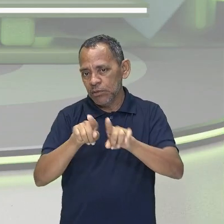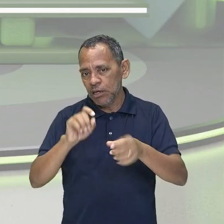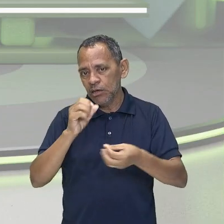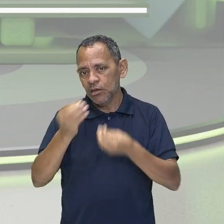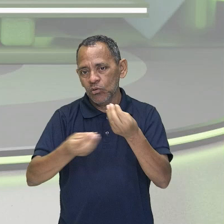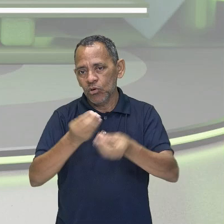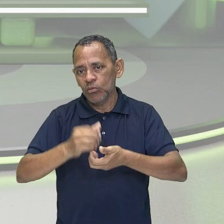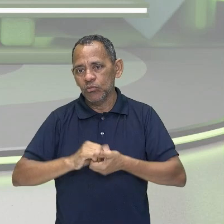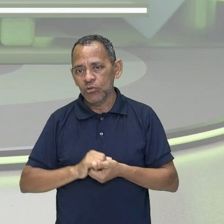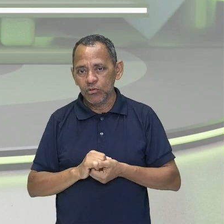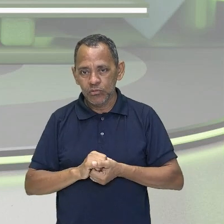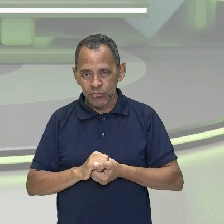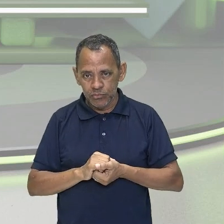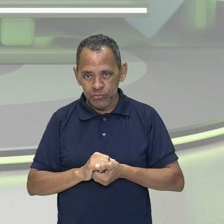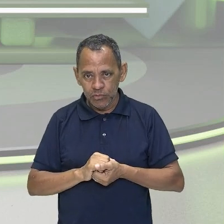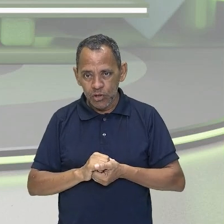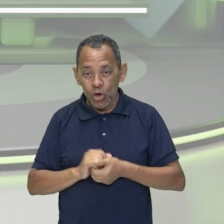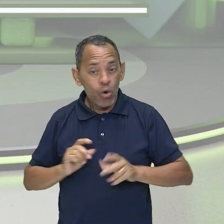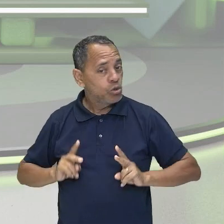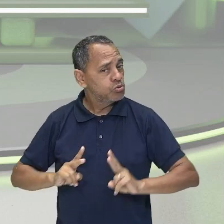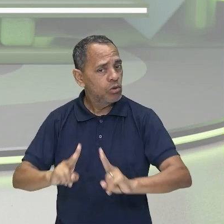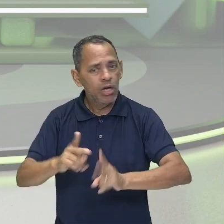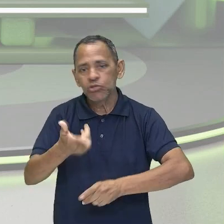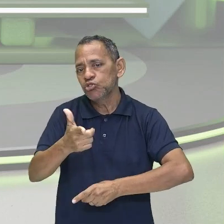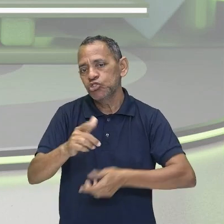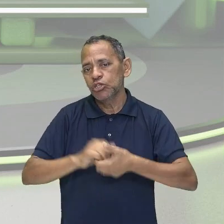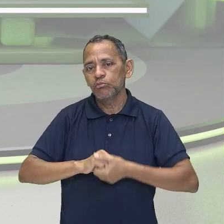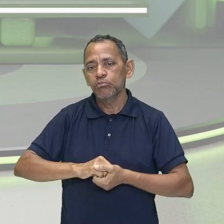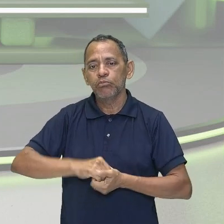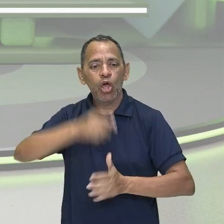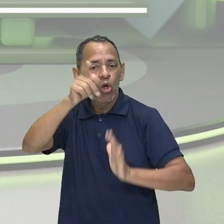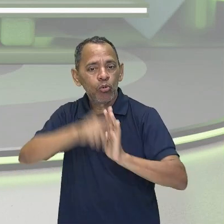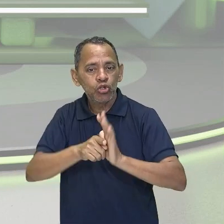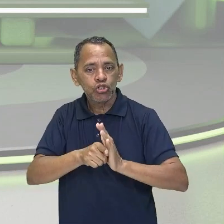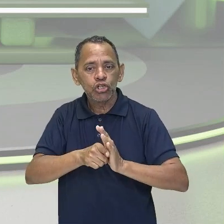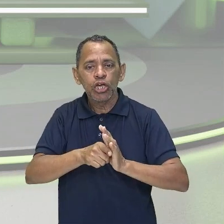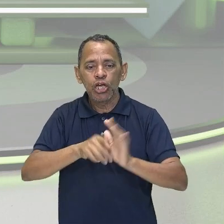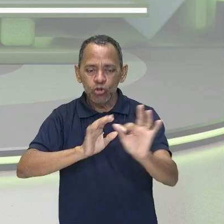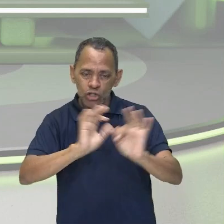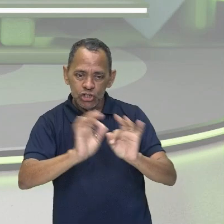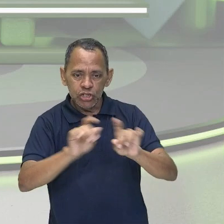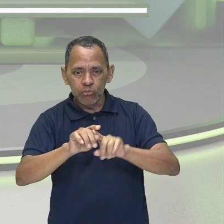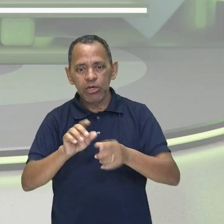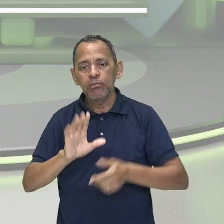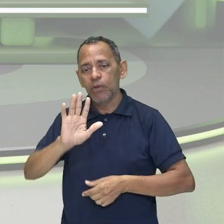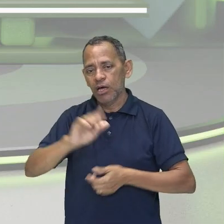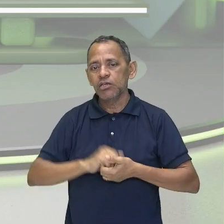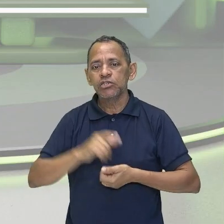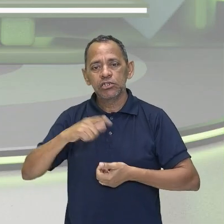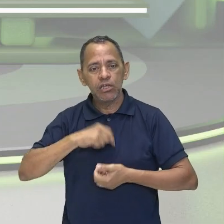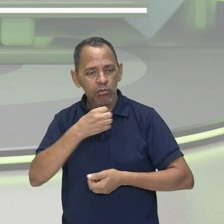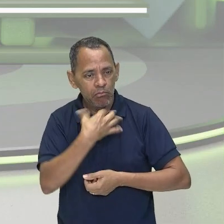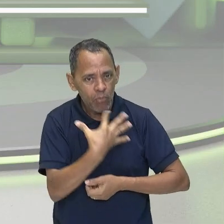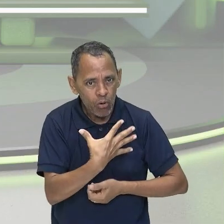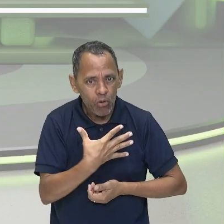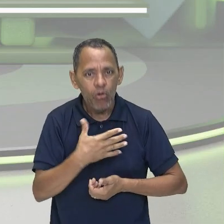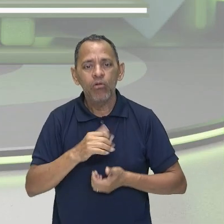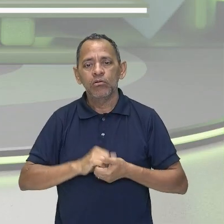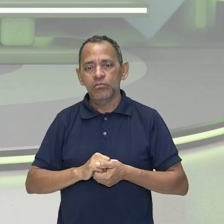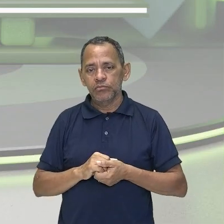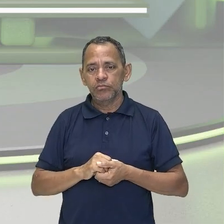uma continuidade nem um planejamento unificado. E apesar disso, houve um sucesso pontual em 1971 com